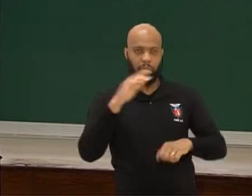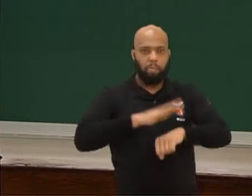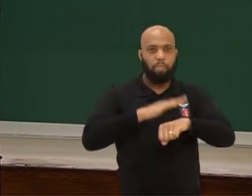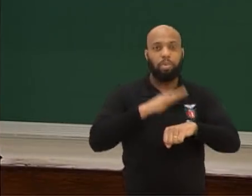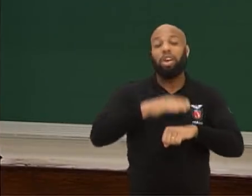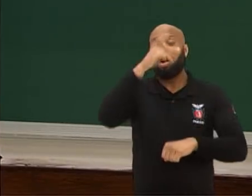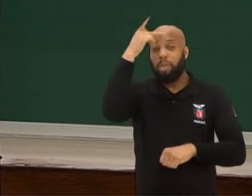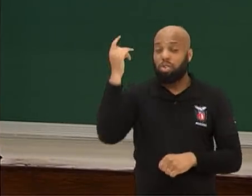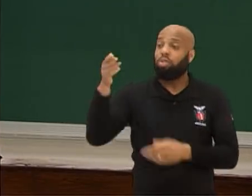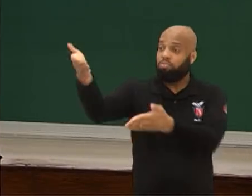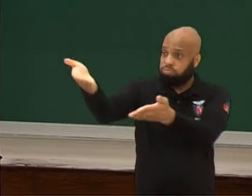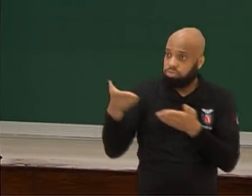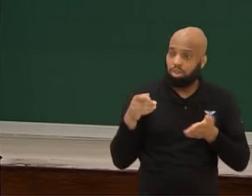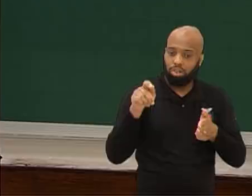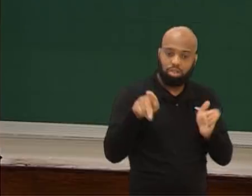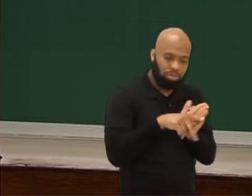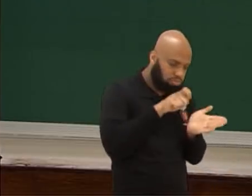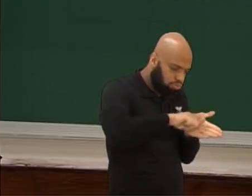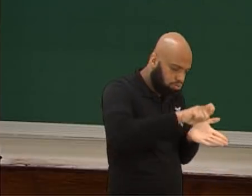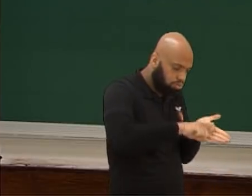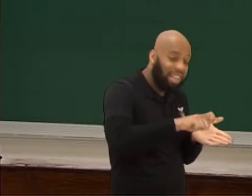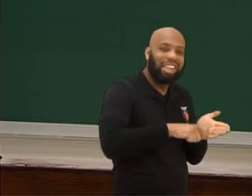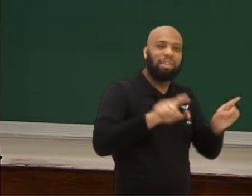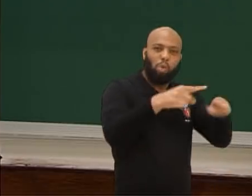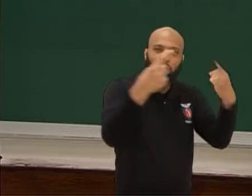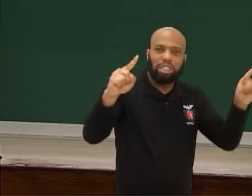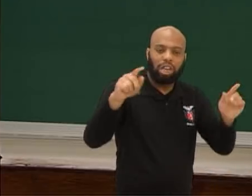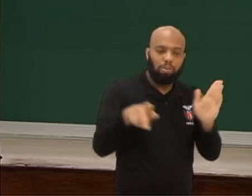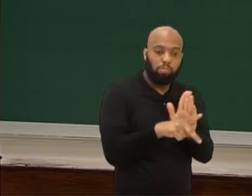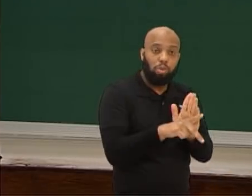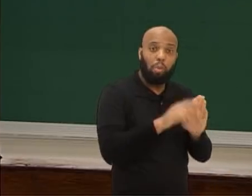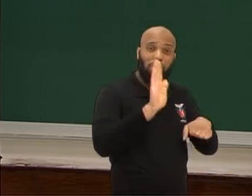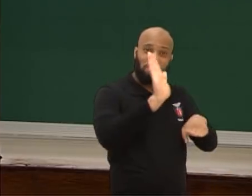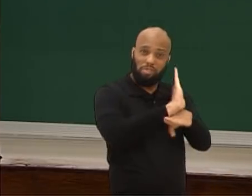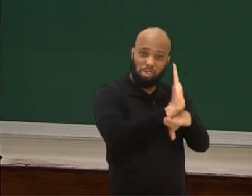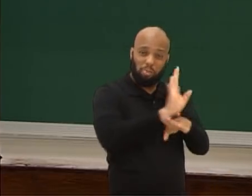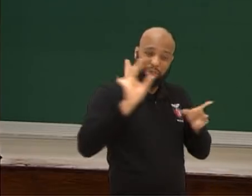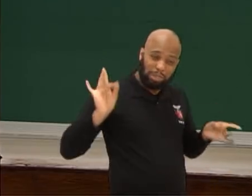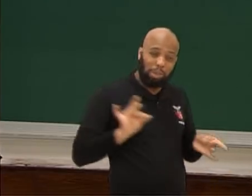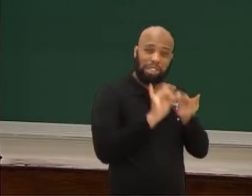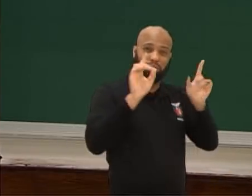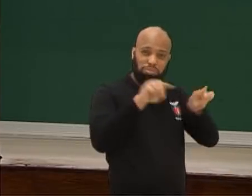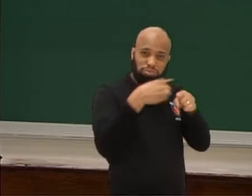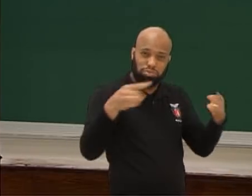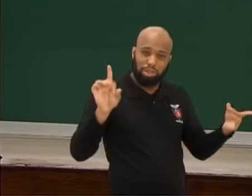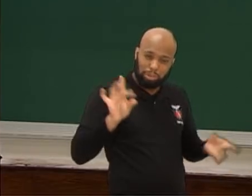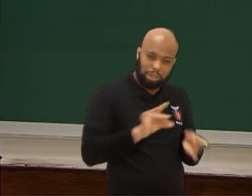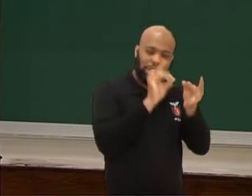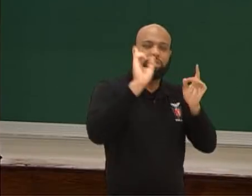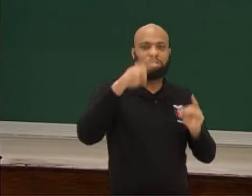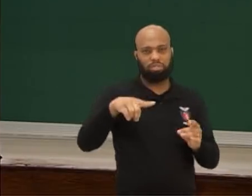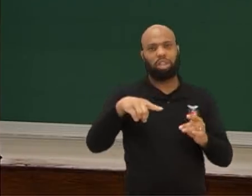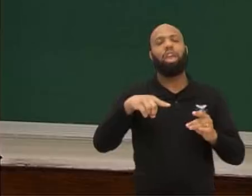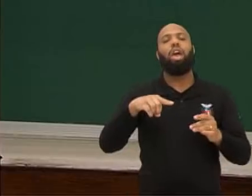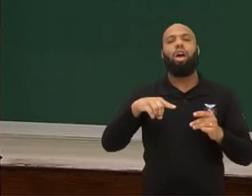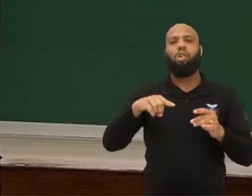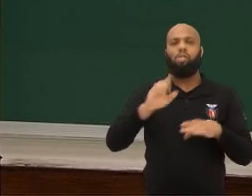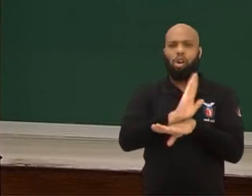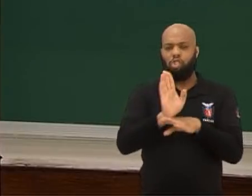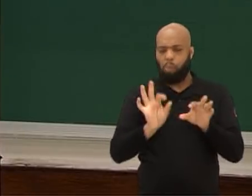que um compositor foi chamado para produzir uma trilha sonora para um filme específico. Esse filme era um curta.